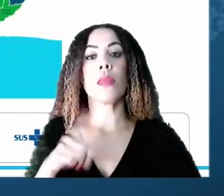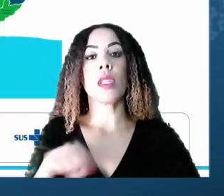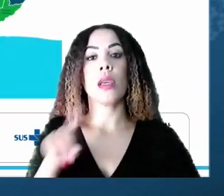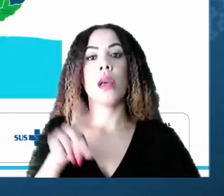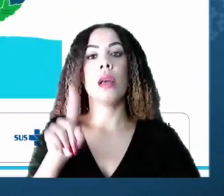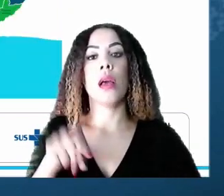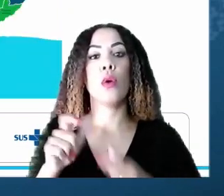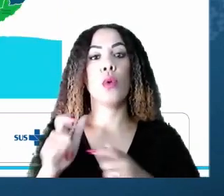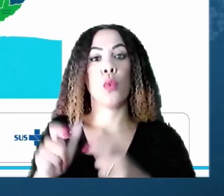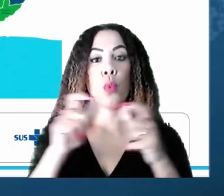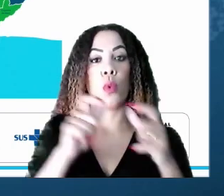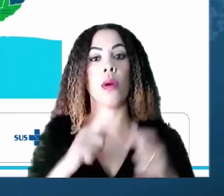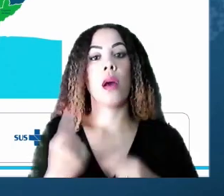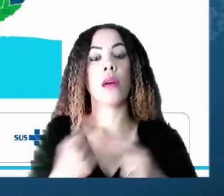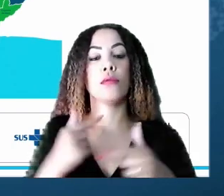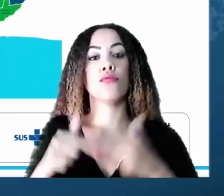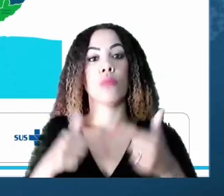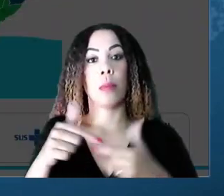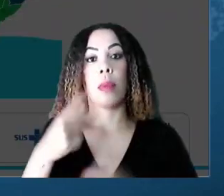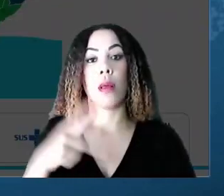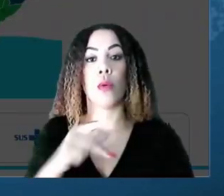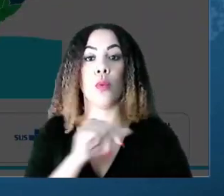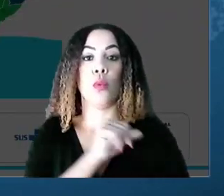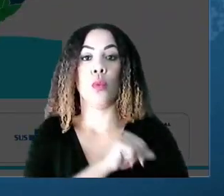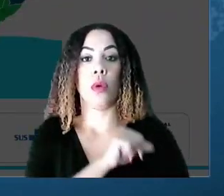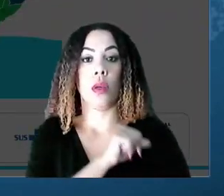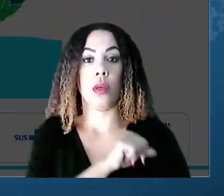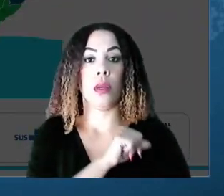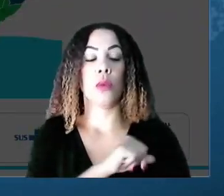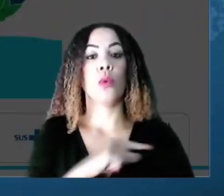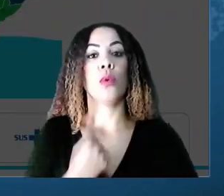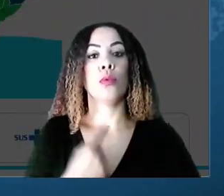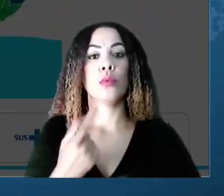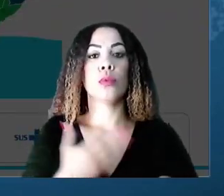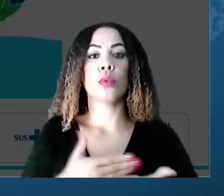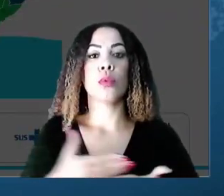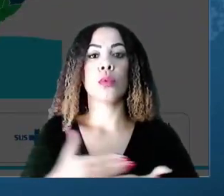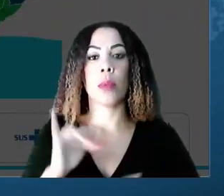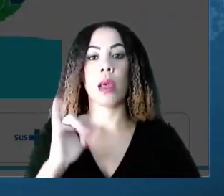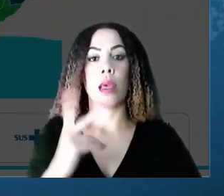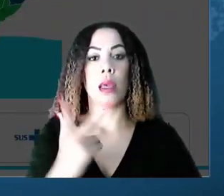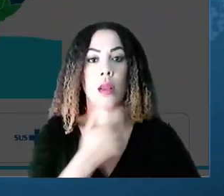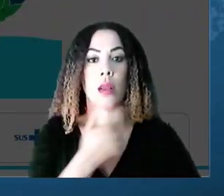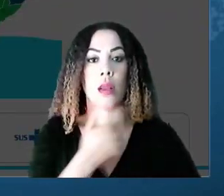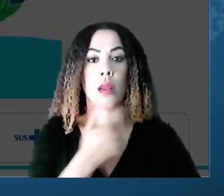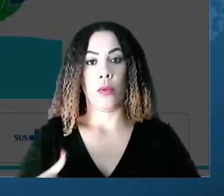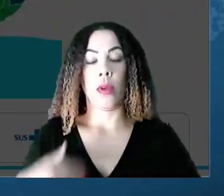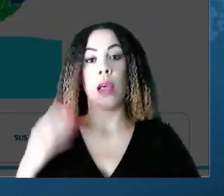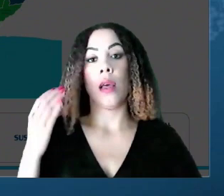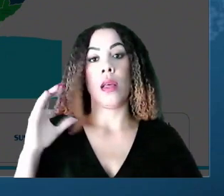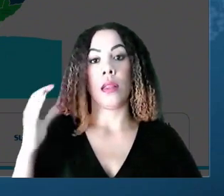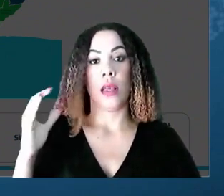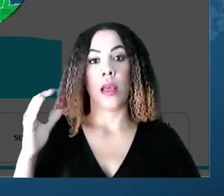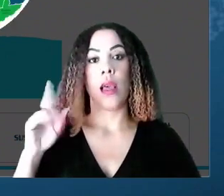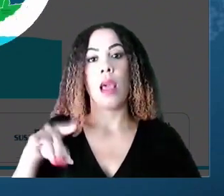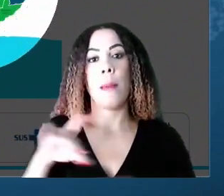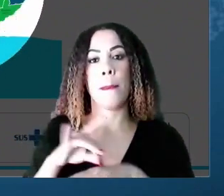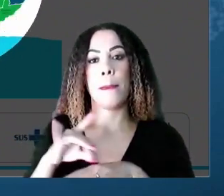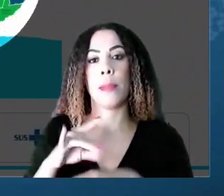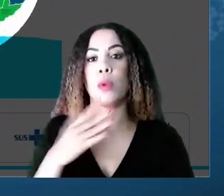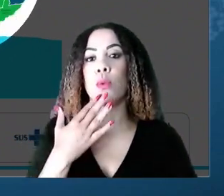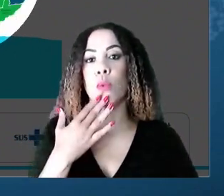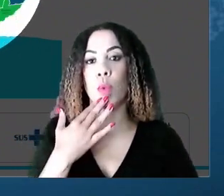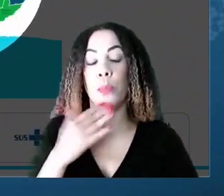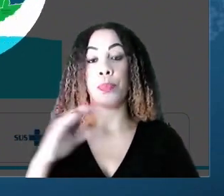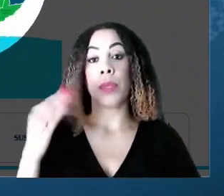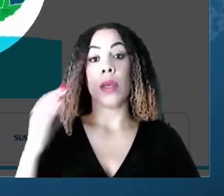onde a gente atua, né. Aqui no Rio de Janeiro, nós começamos na Ilha do Governador e Niterói aqui nessa Ponta Preta. Niterói foi o